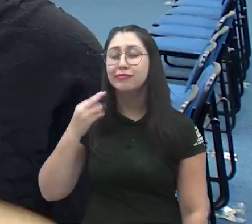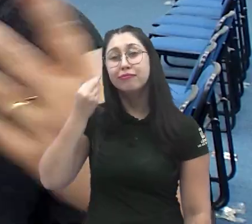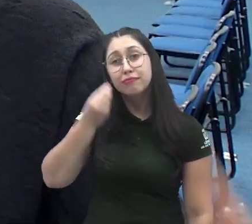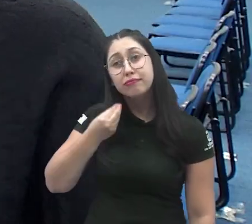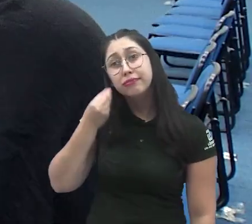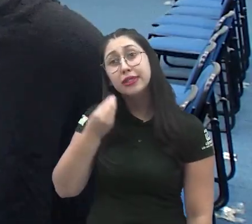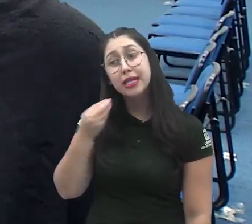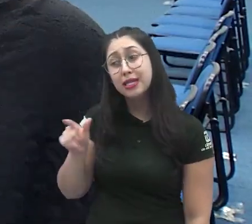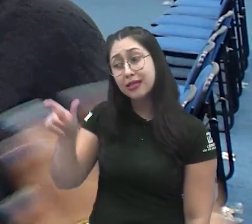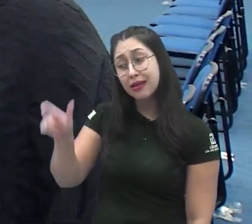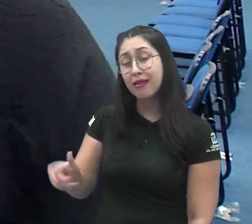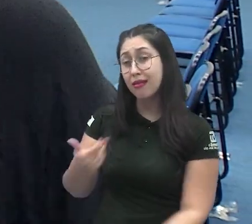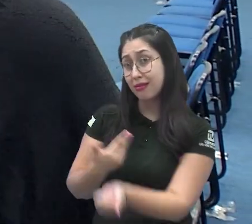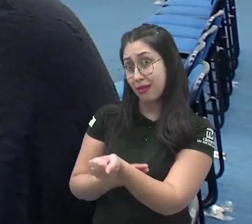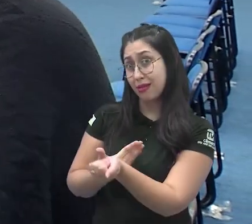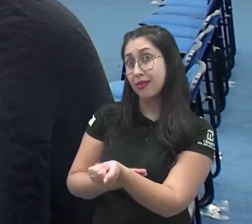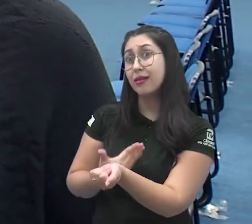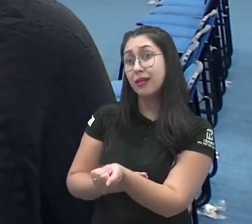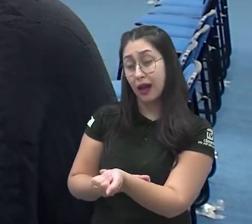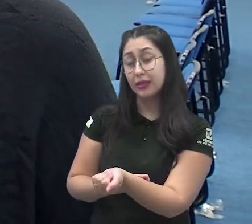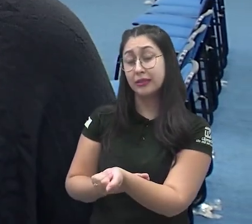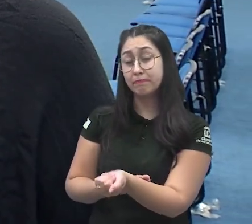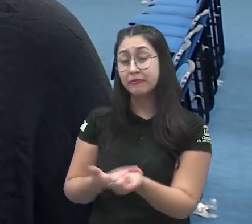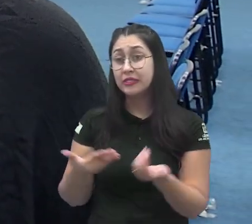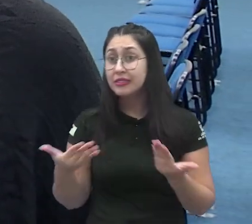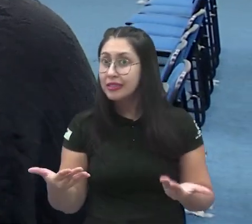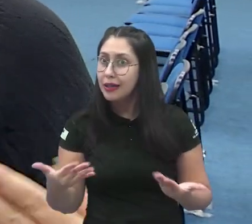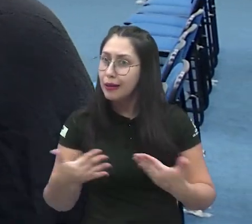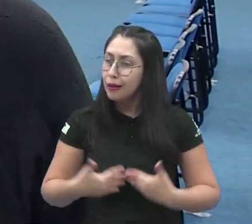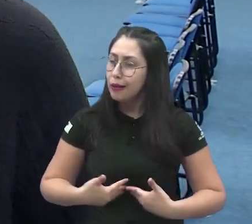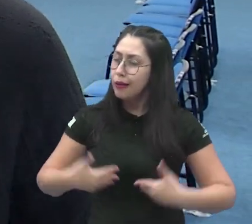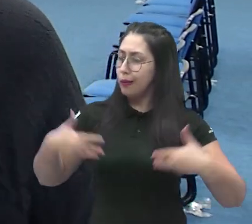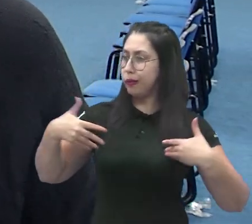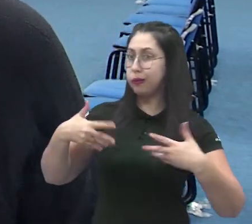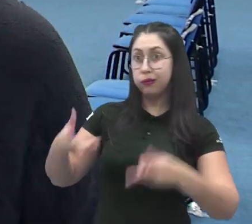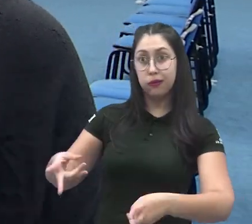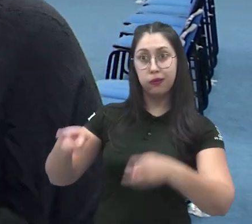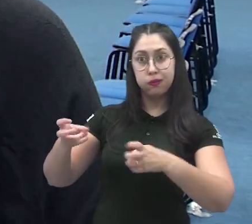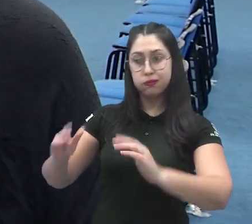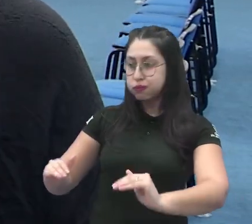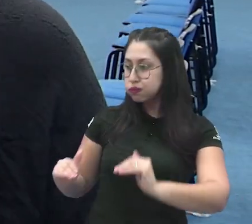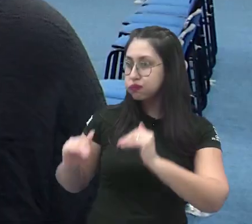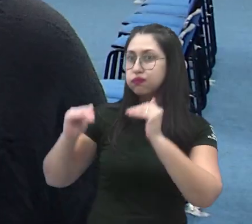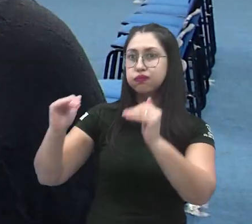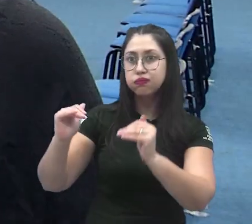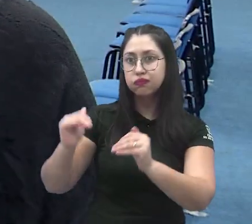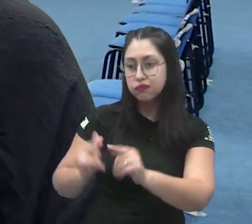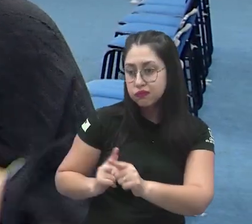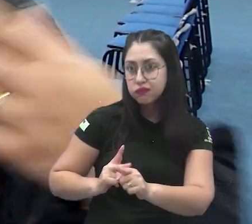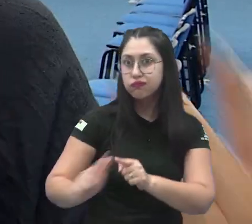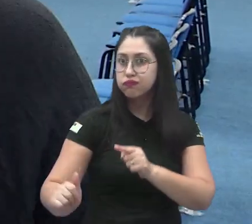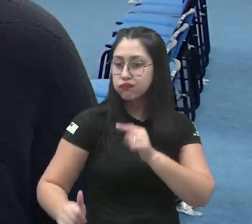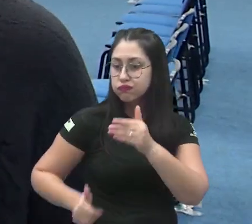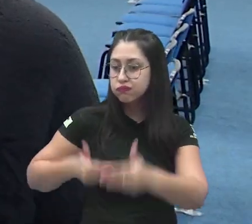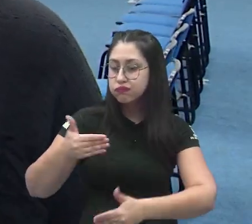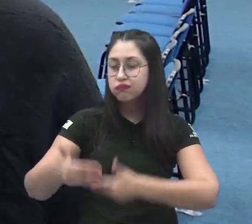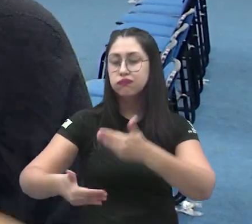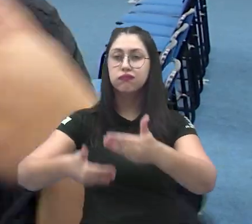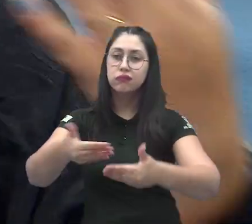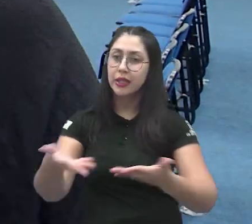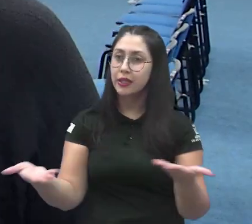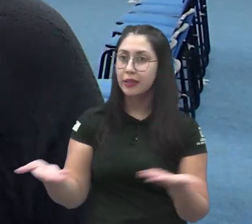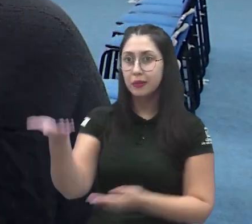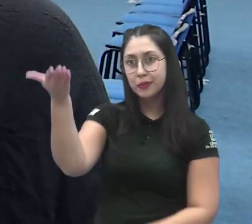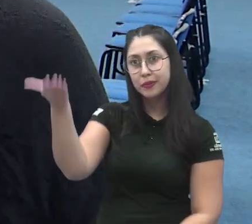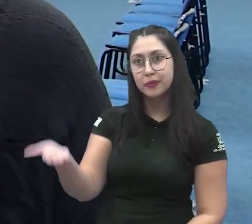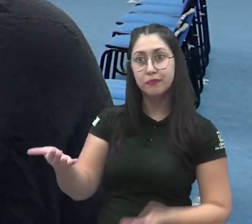histórias vividas quando ele usava droga. Então é muito gratificante ver onde ele está hoje, o que ele construiu hoje, o que ele